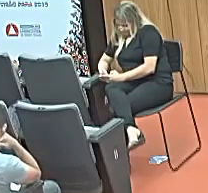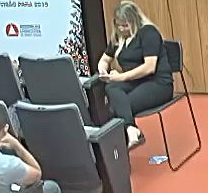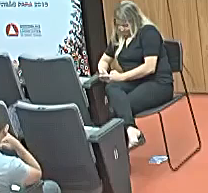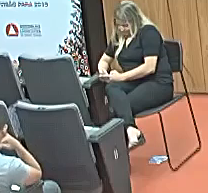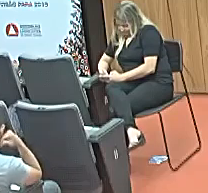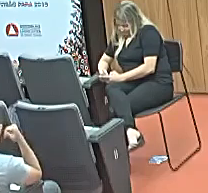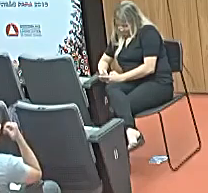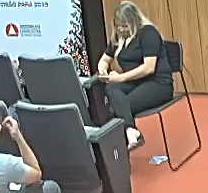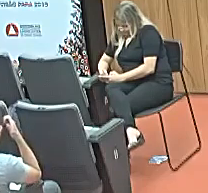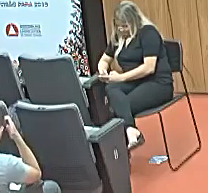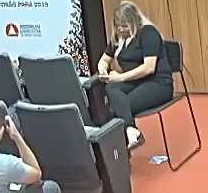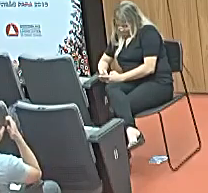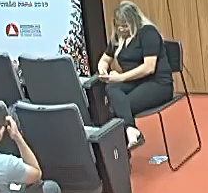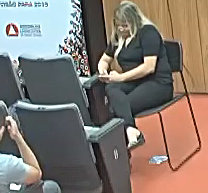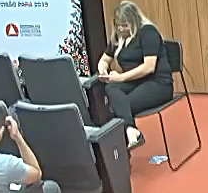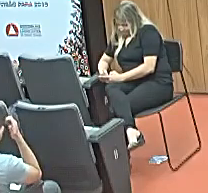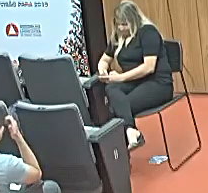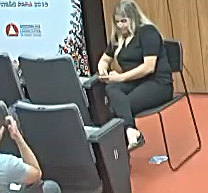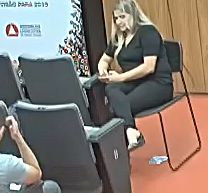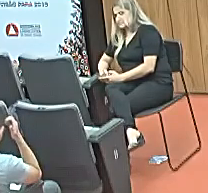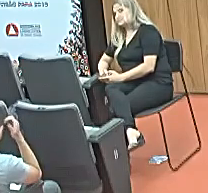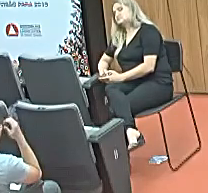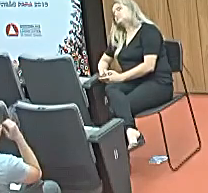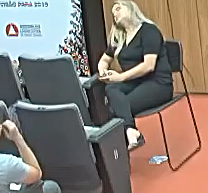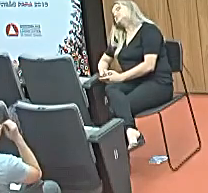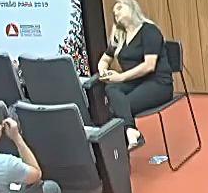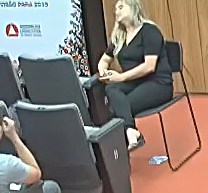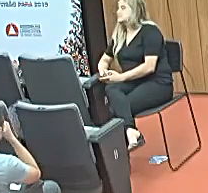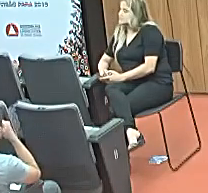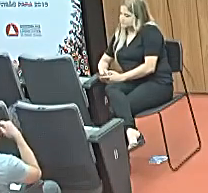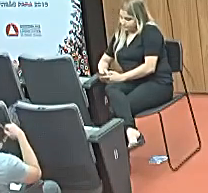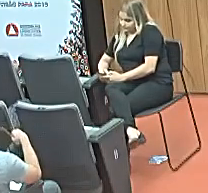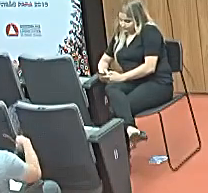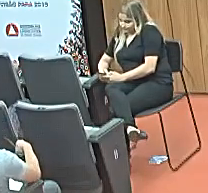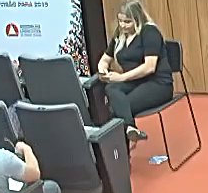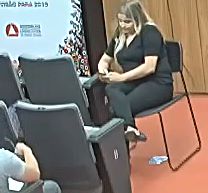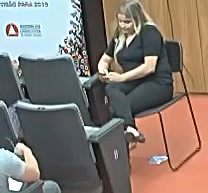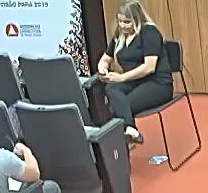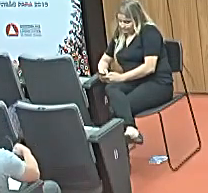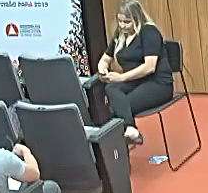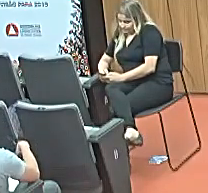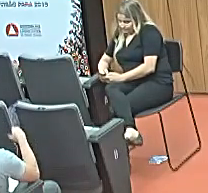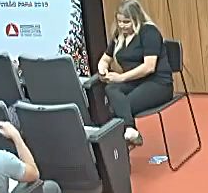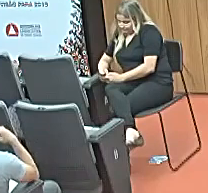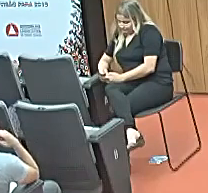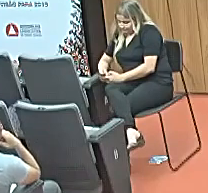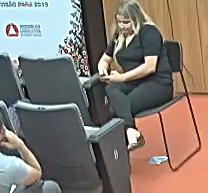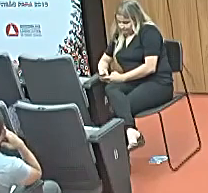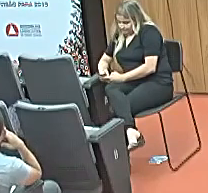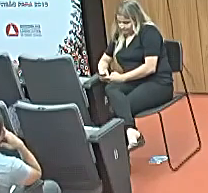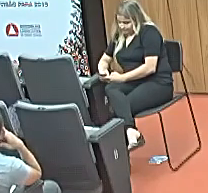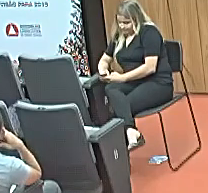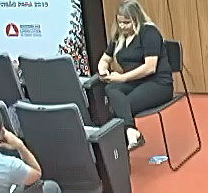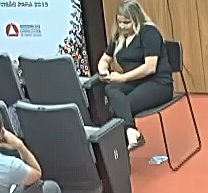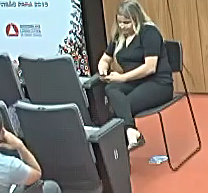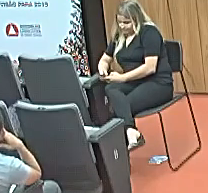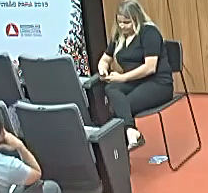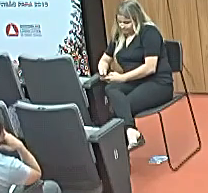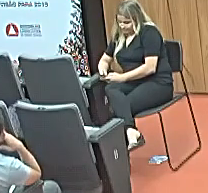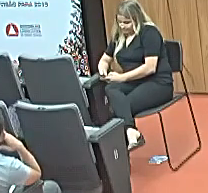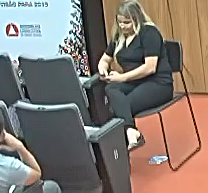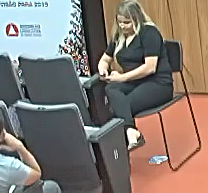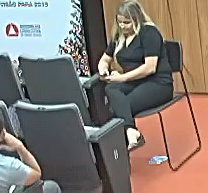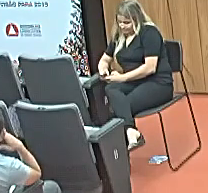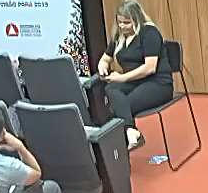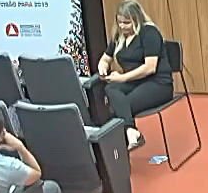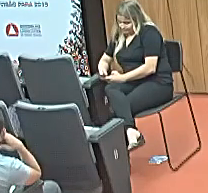o apoio a essas escolas família agrícola é um fato importante para a questão da sucessão rural onde o jovem filho